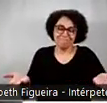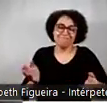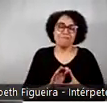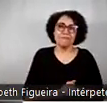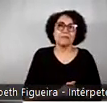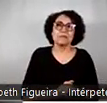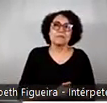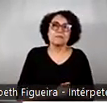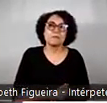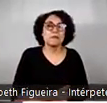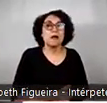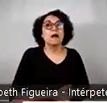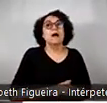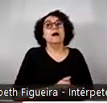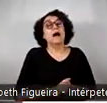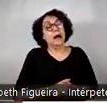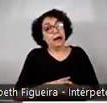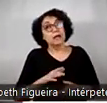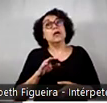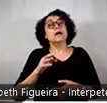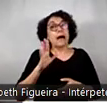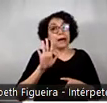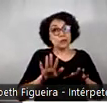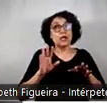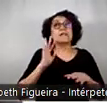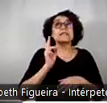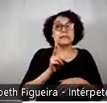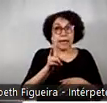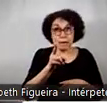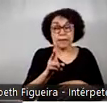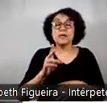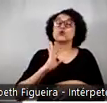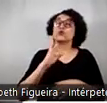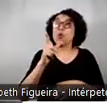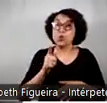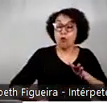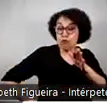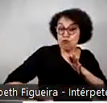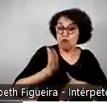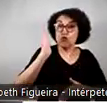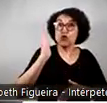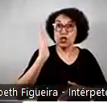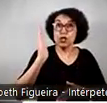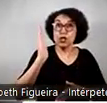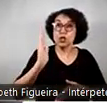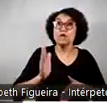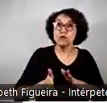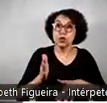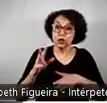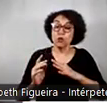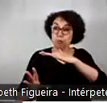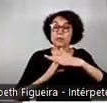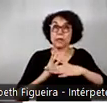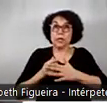mas nem todo migrante é um refugiado. Então, de pensar essa diferenciação, porque o conceito, né, de refúgio, né, é um